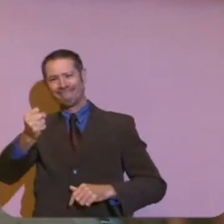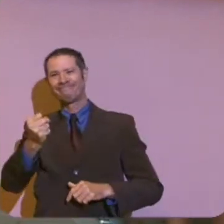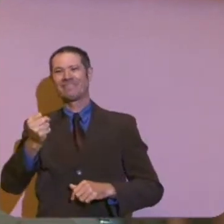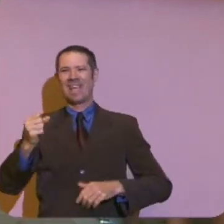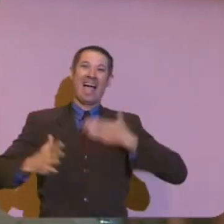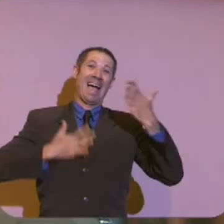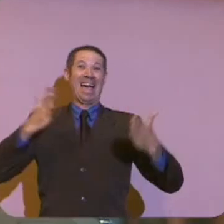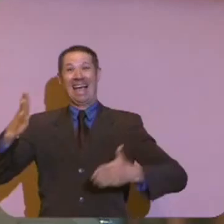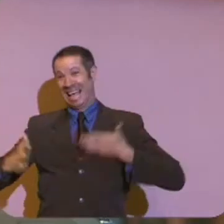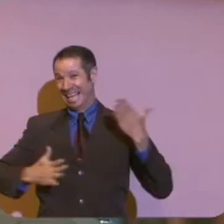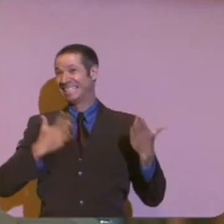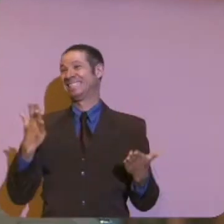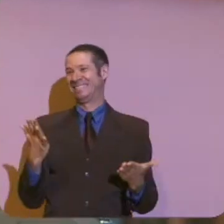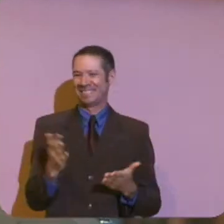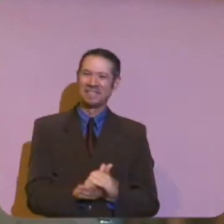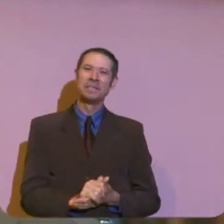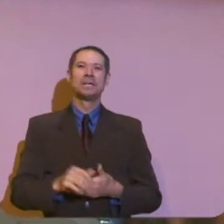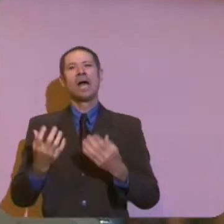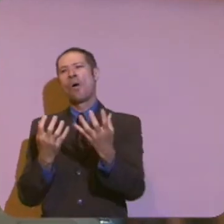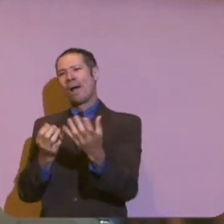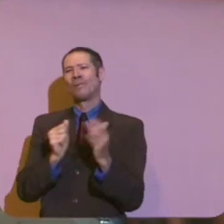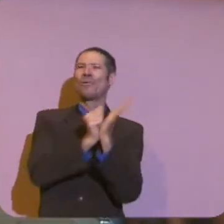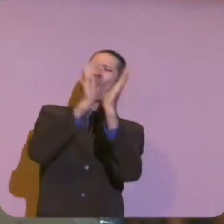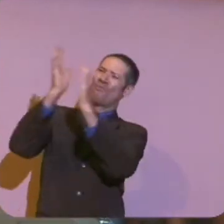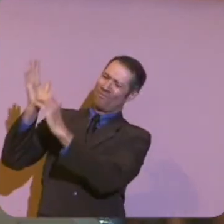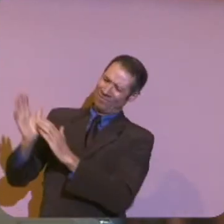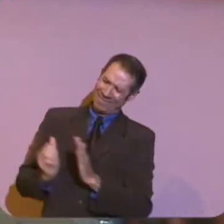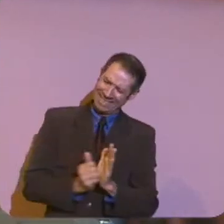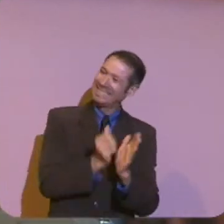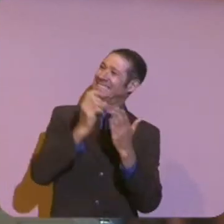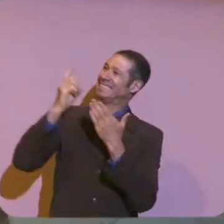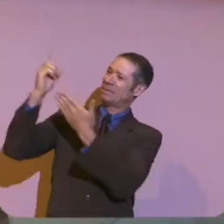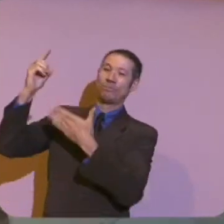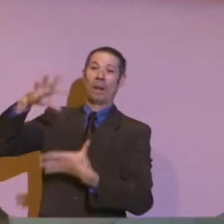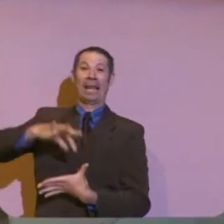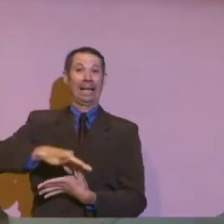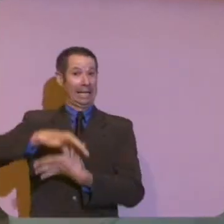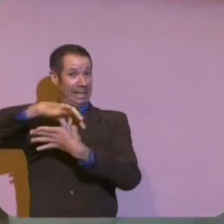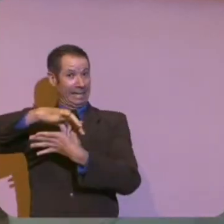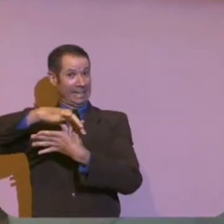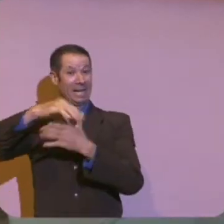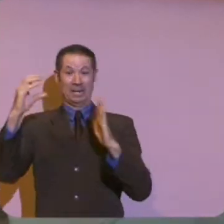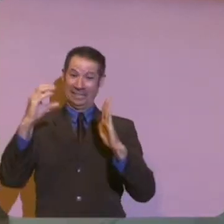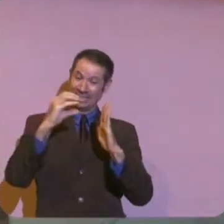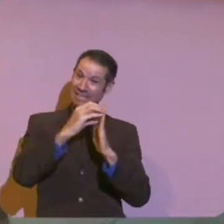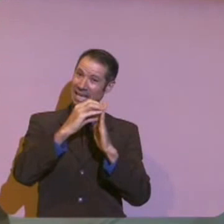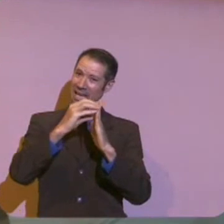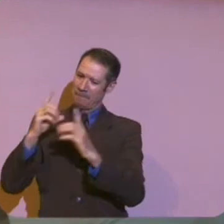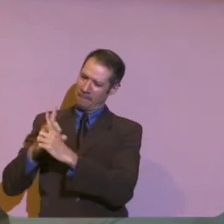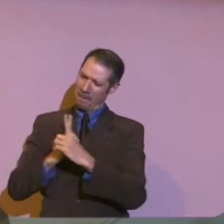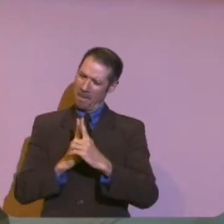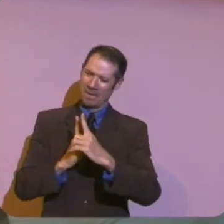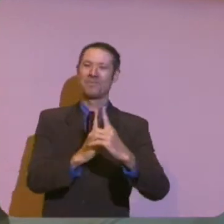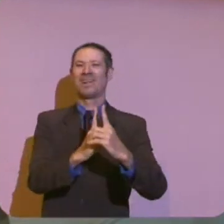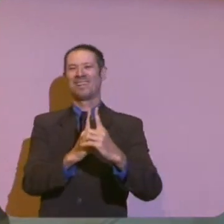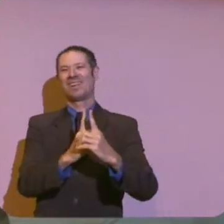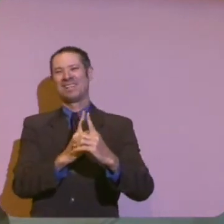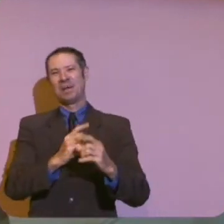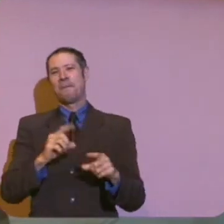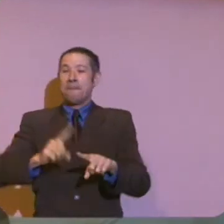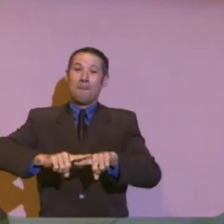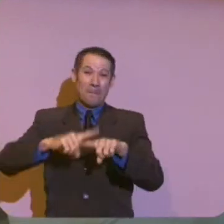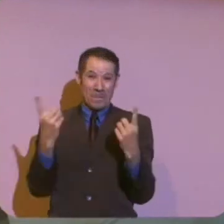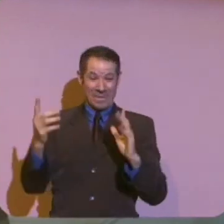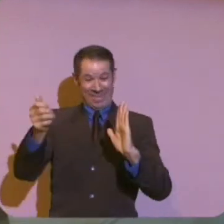se alegra com isso. Eu quero louvar a Deus pela vida dos líderes de célula, dos discipuladores,